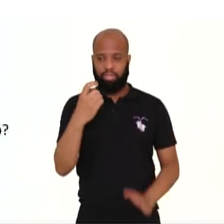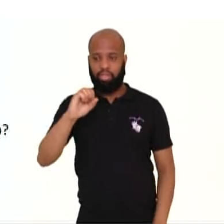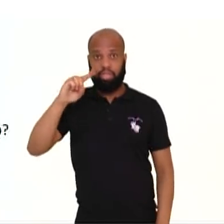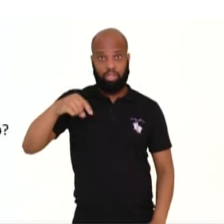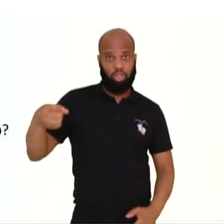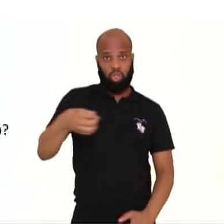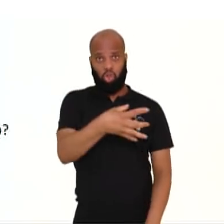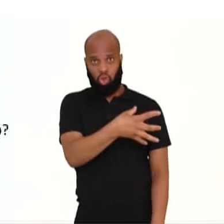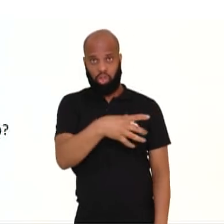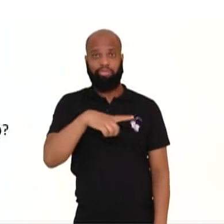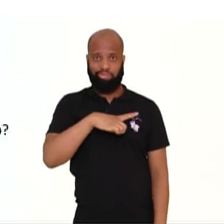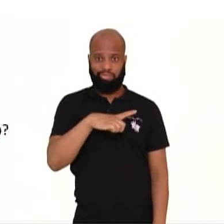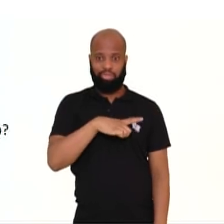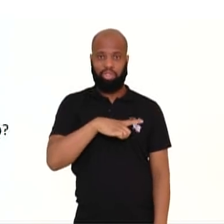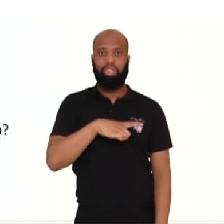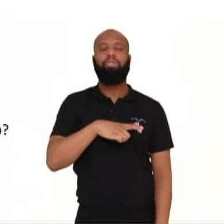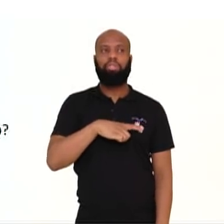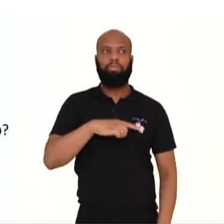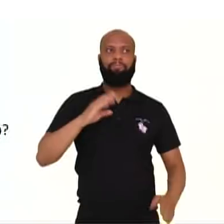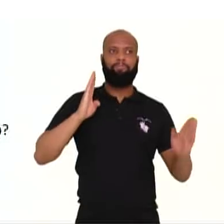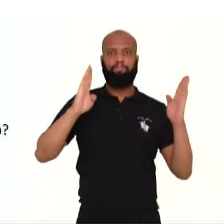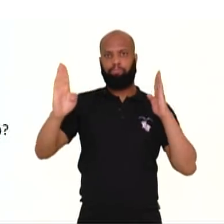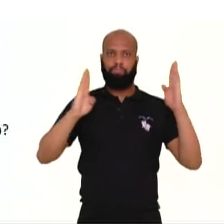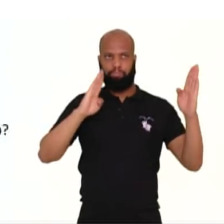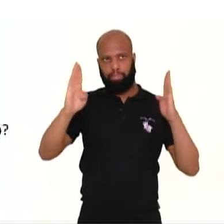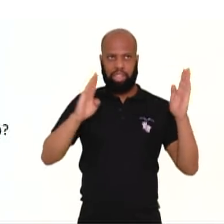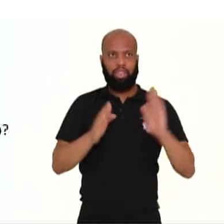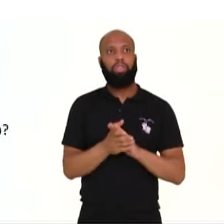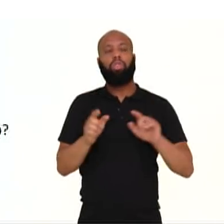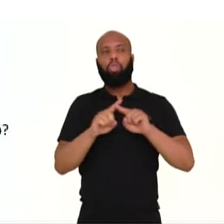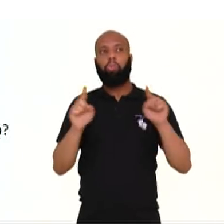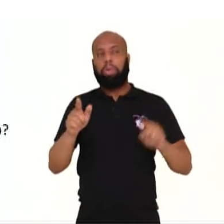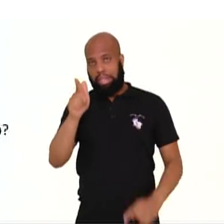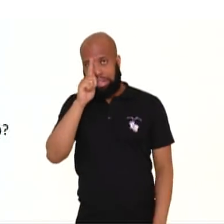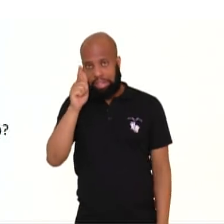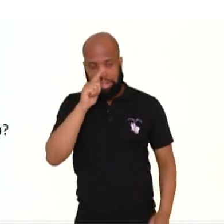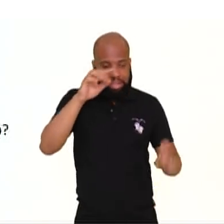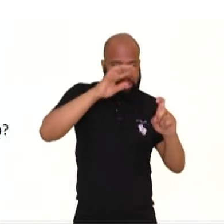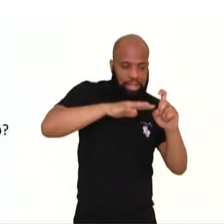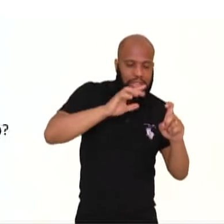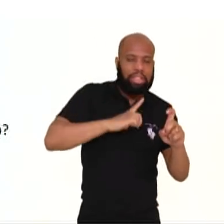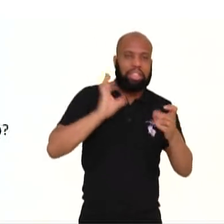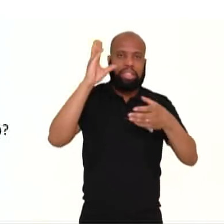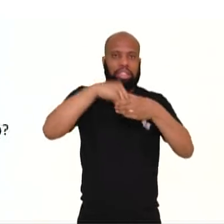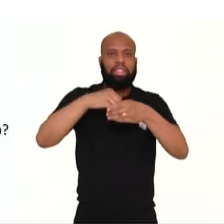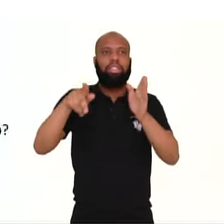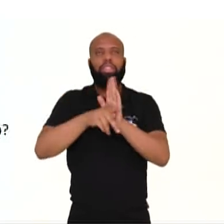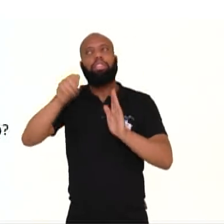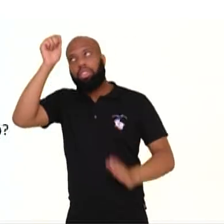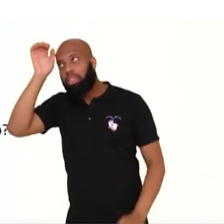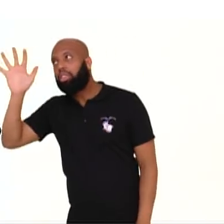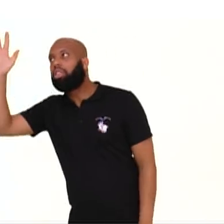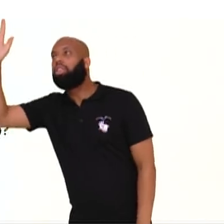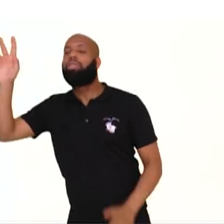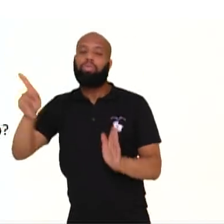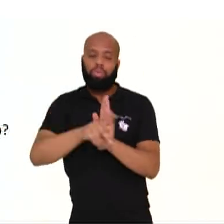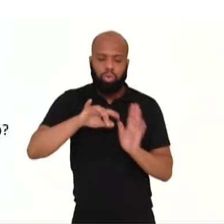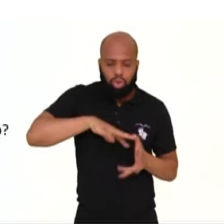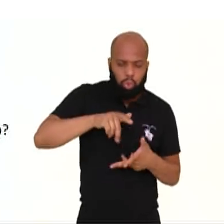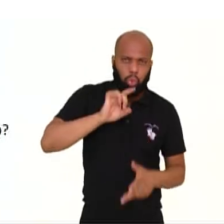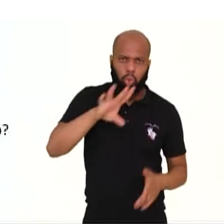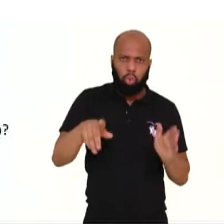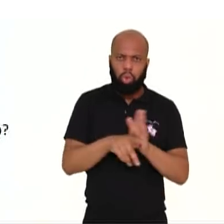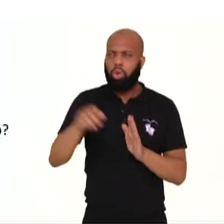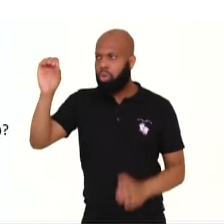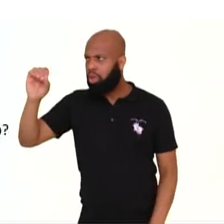né? Mas como o professor comentou, a mitologia grega pertence ao imaginário do mundo, não só do mundo